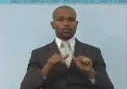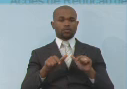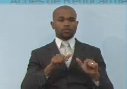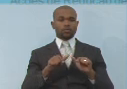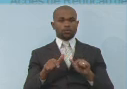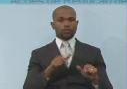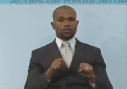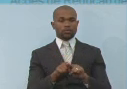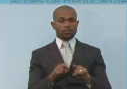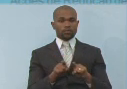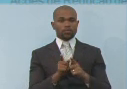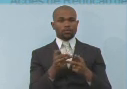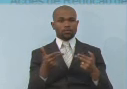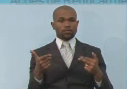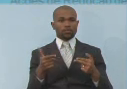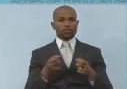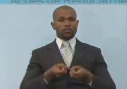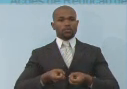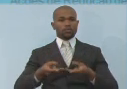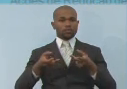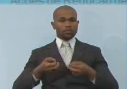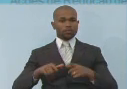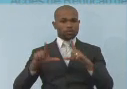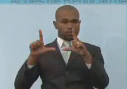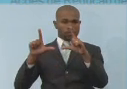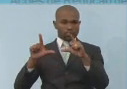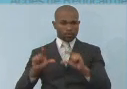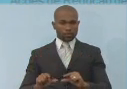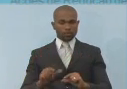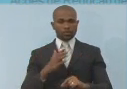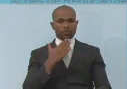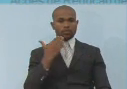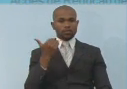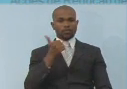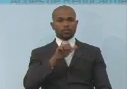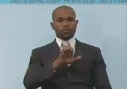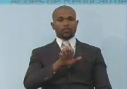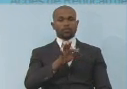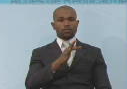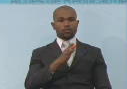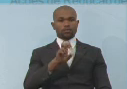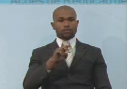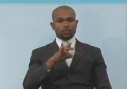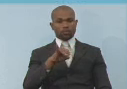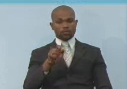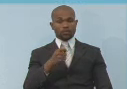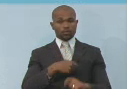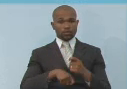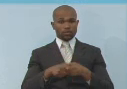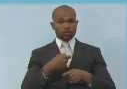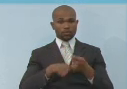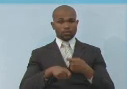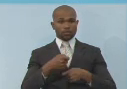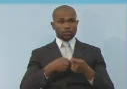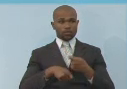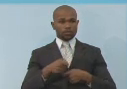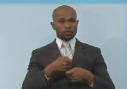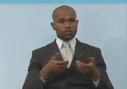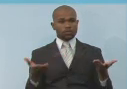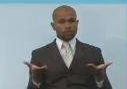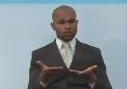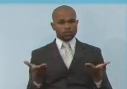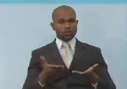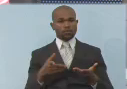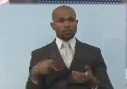as ações de redução de despesas de custeio e otimização da eficiência administrativa. Bom, agora nós